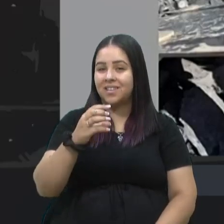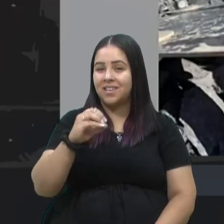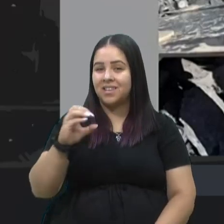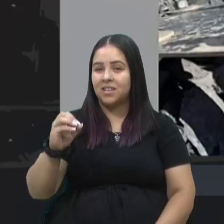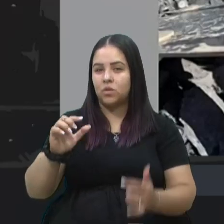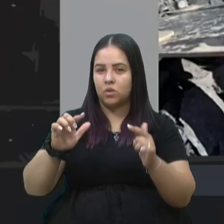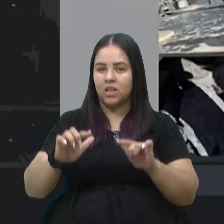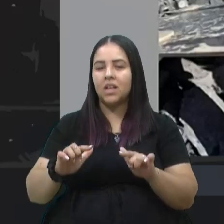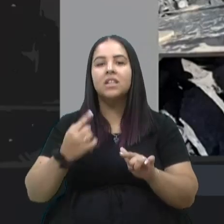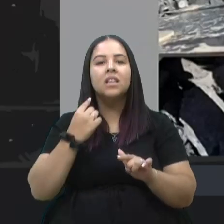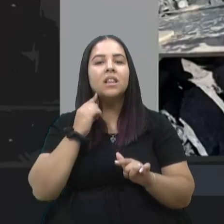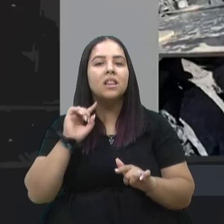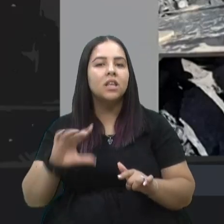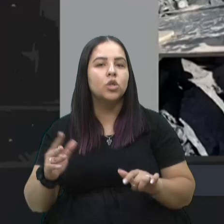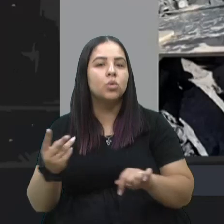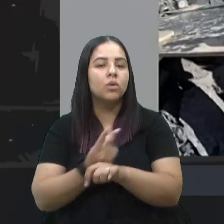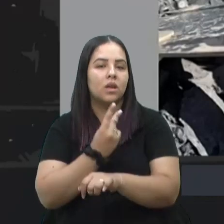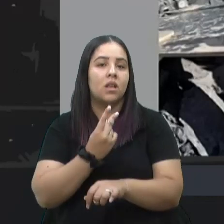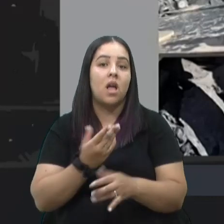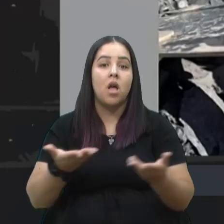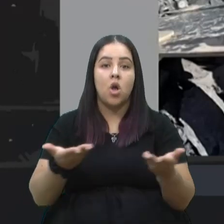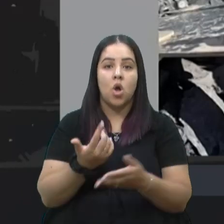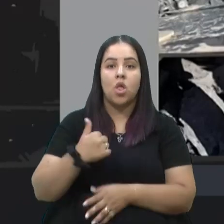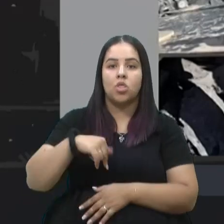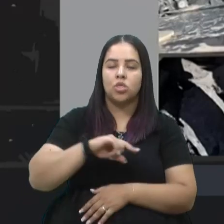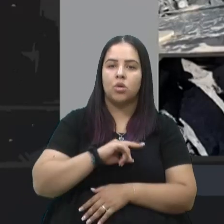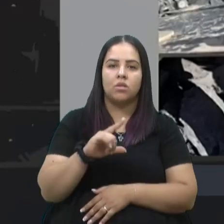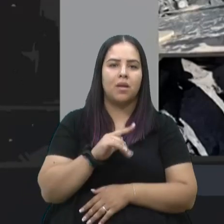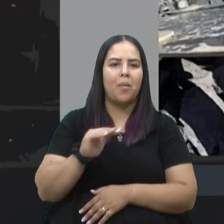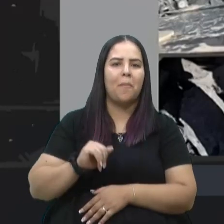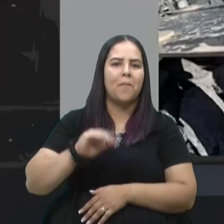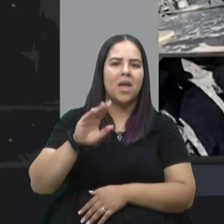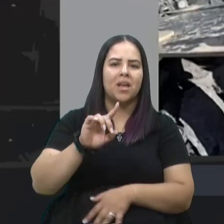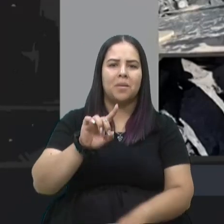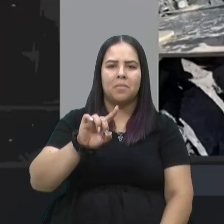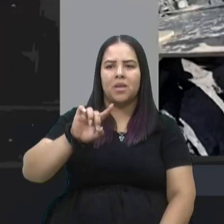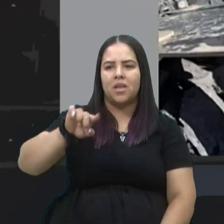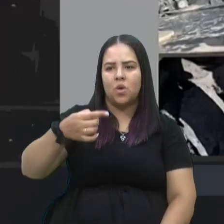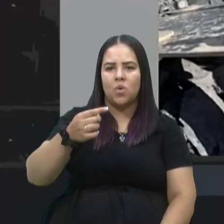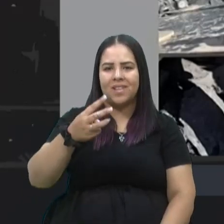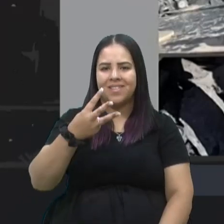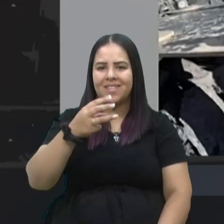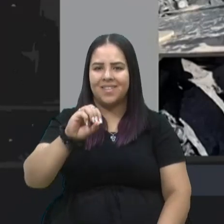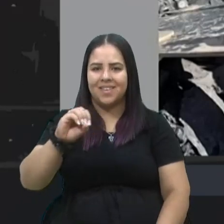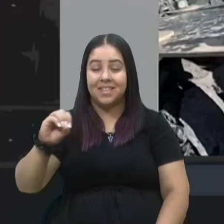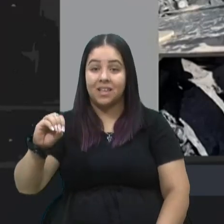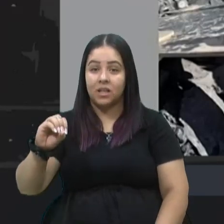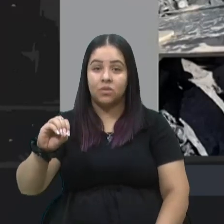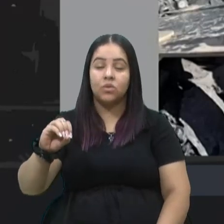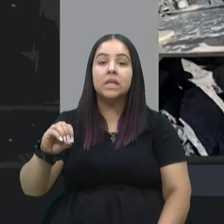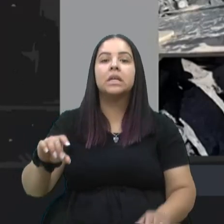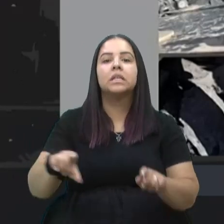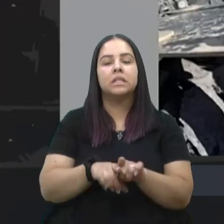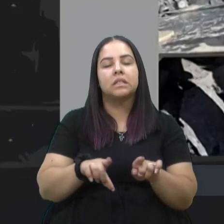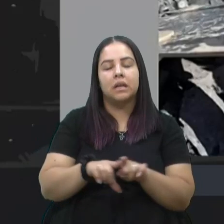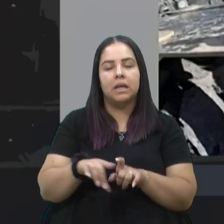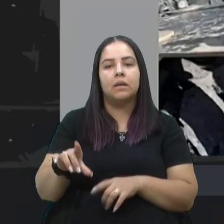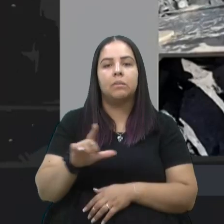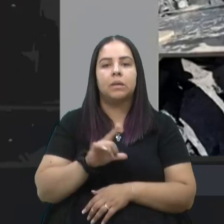irregulares. Hoje, nós temos mais de 1.300. Tem aquela situação da